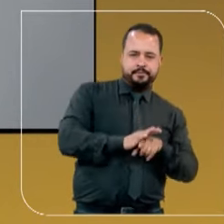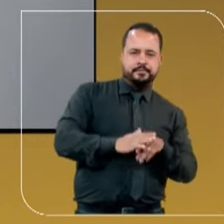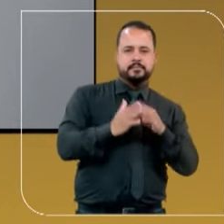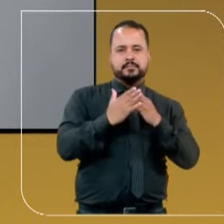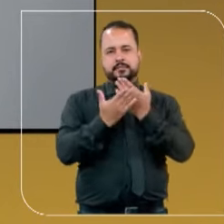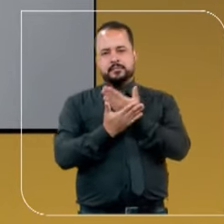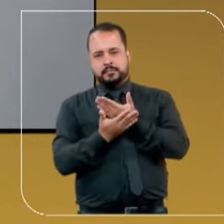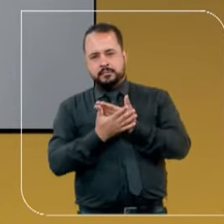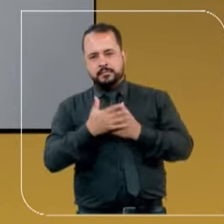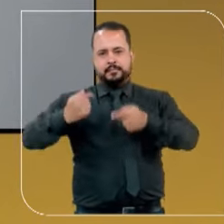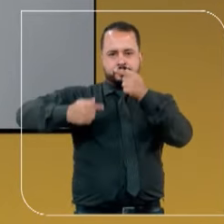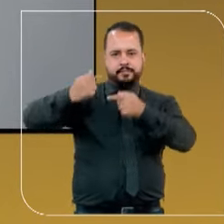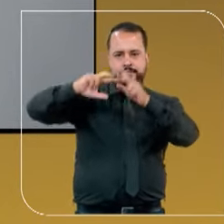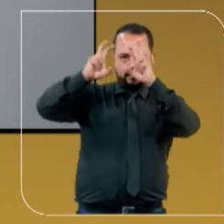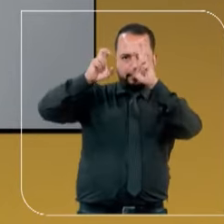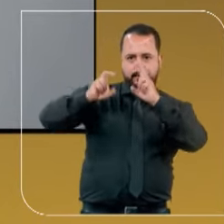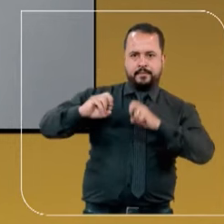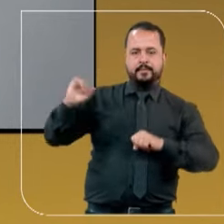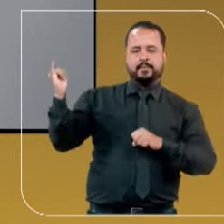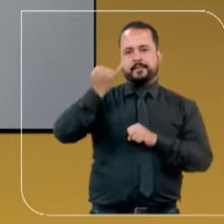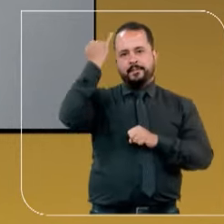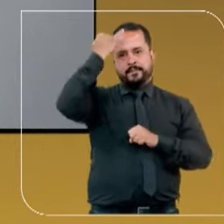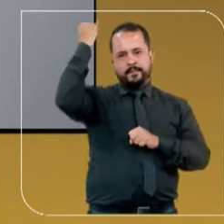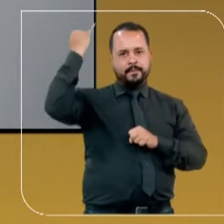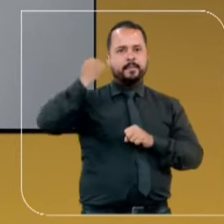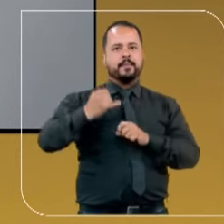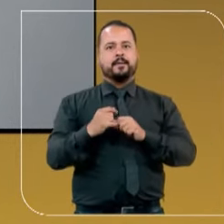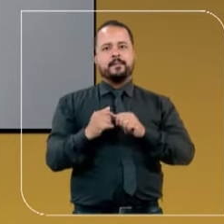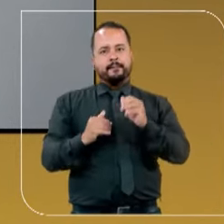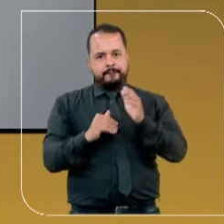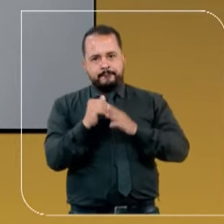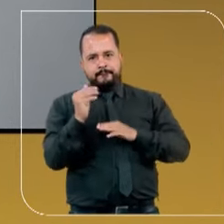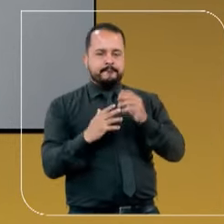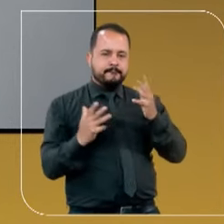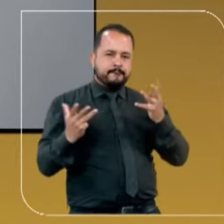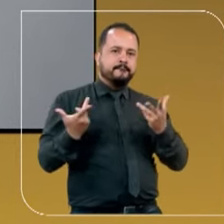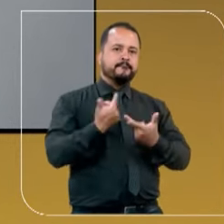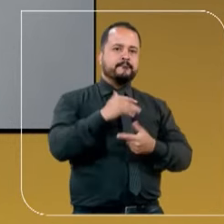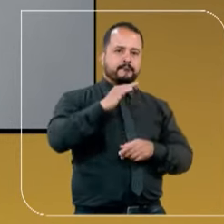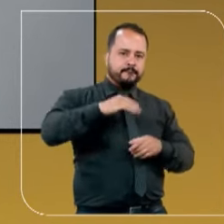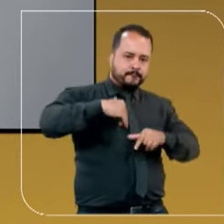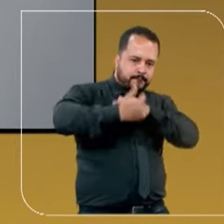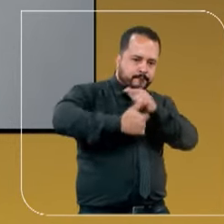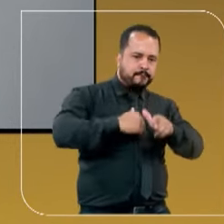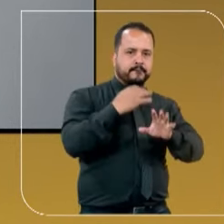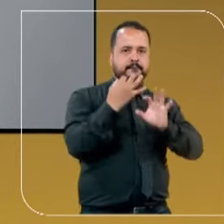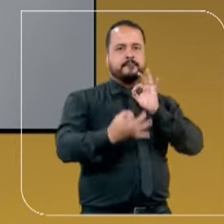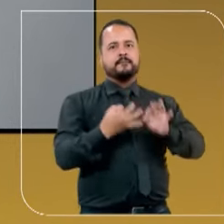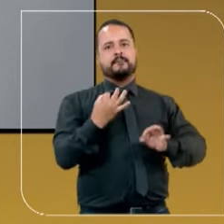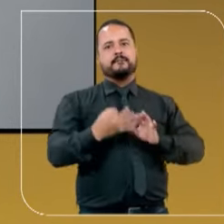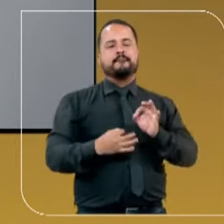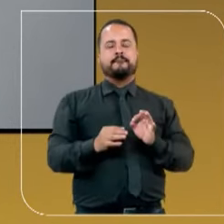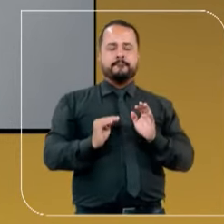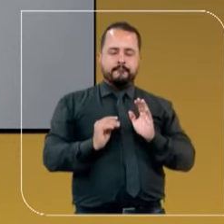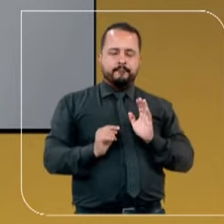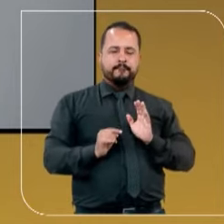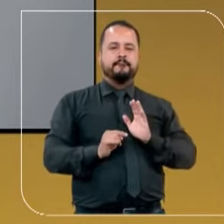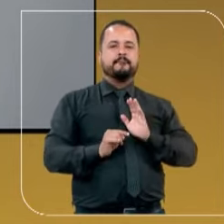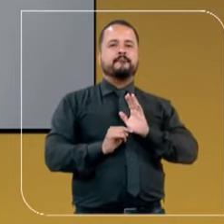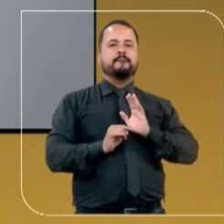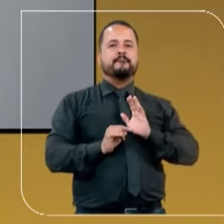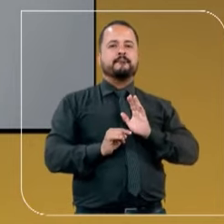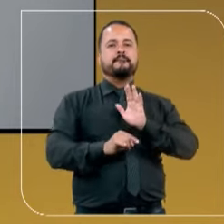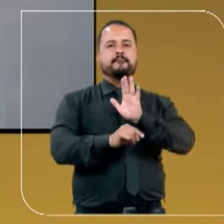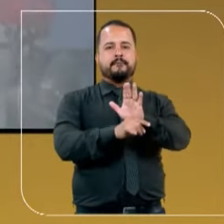debates sobre temas relevantes para aprimoramento dos serviços judiciários e da prestação da justiça, incentivo do